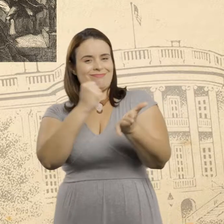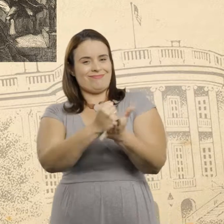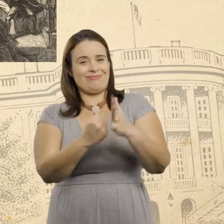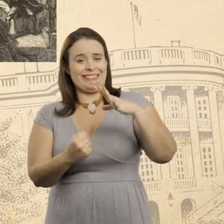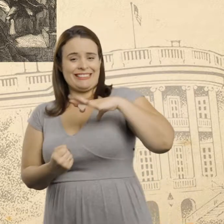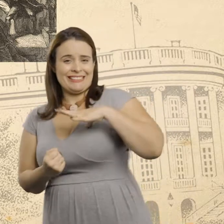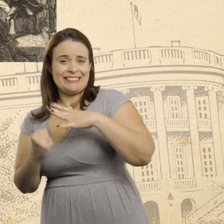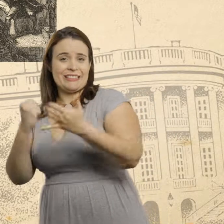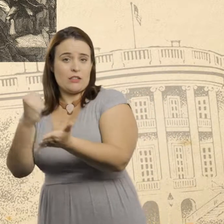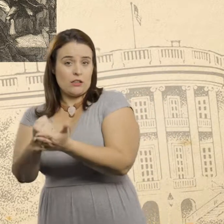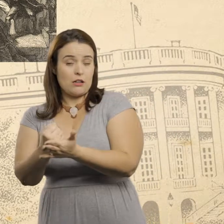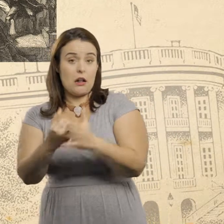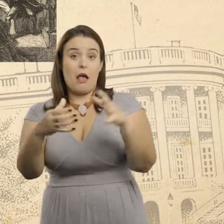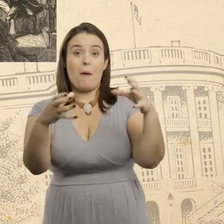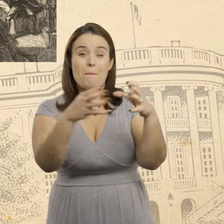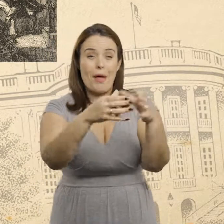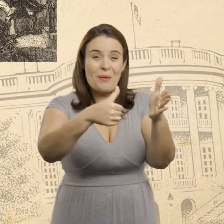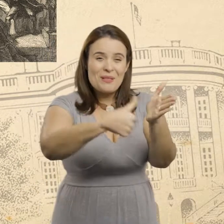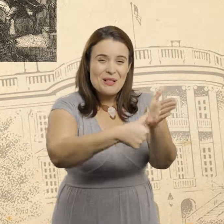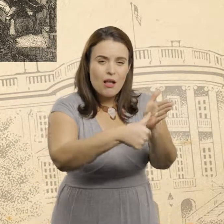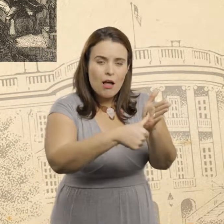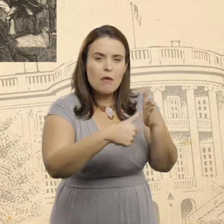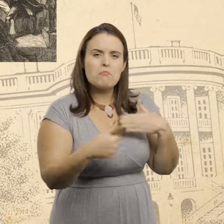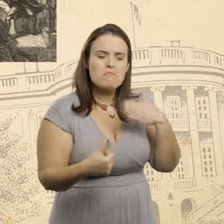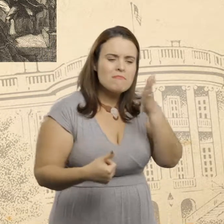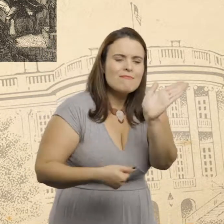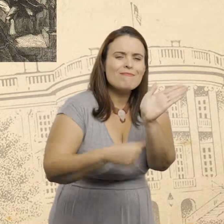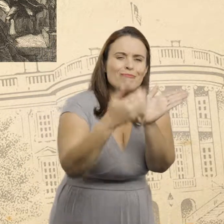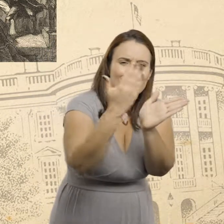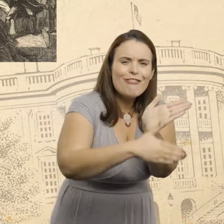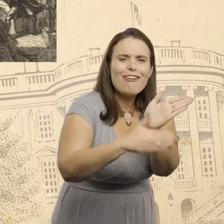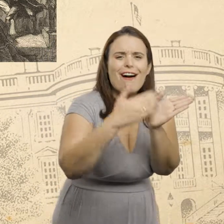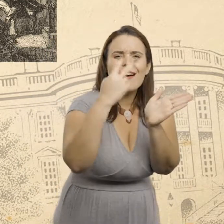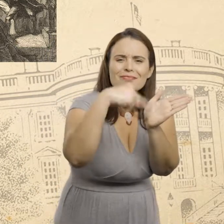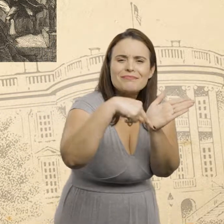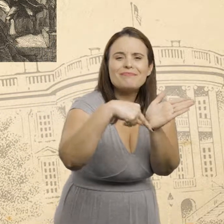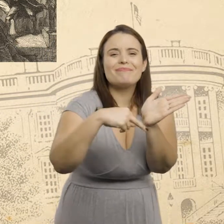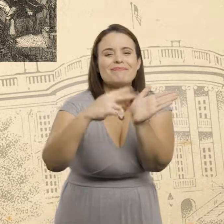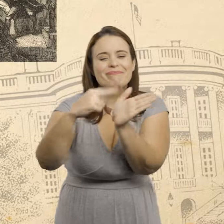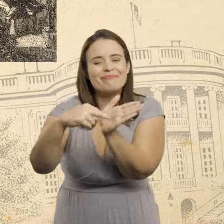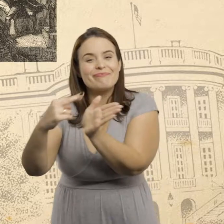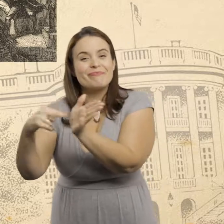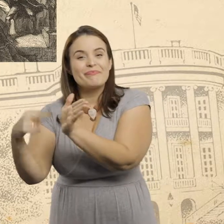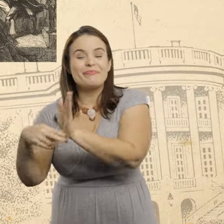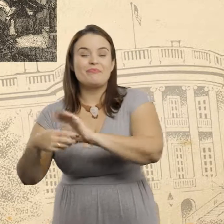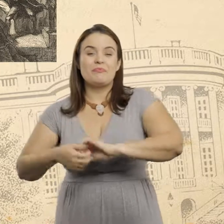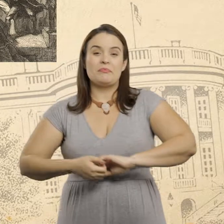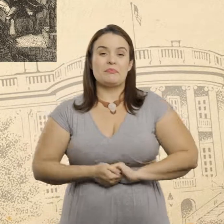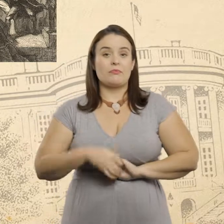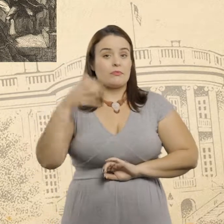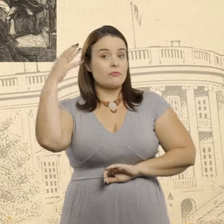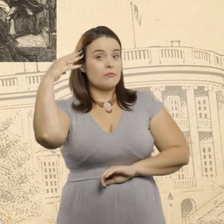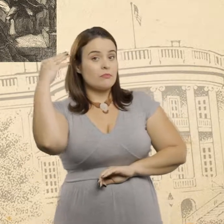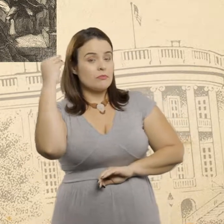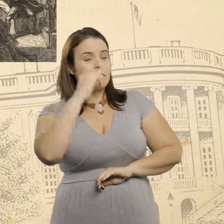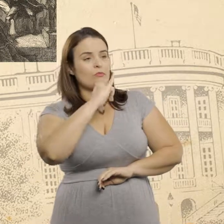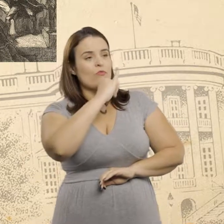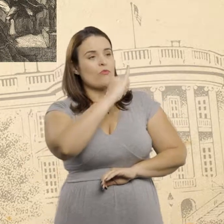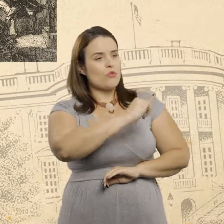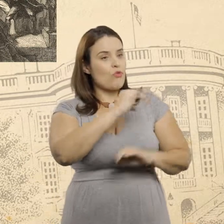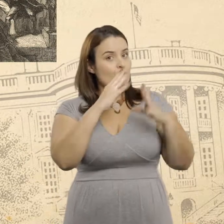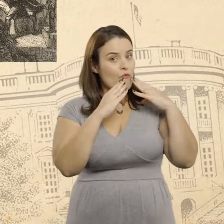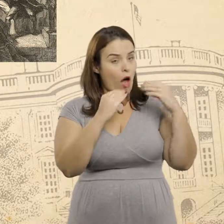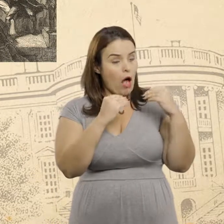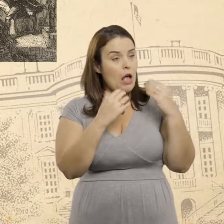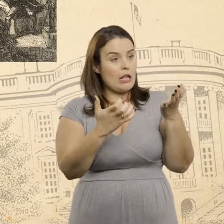passava, para provar aos amigos que realmente estivera naquelas cidades. Passepartout falou para o Sr. Fogg que